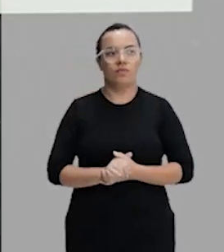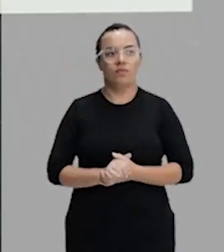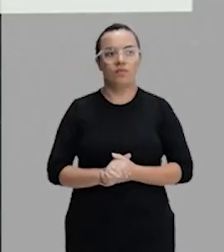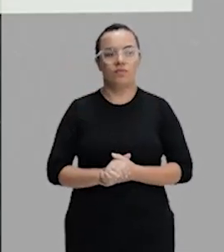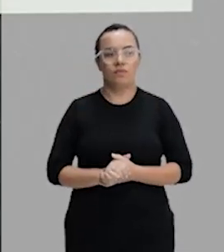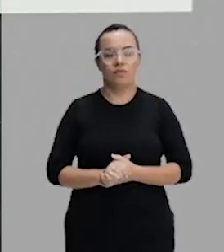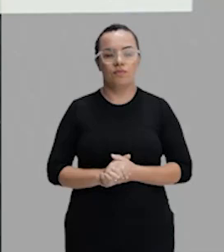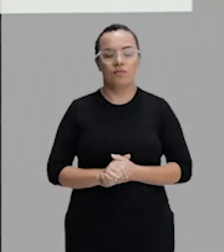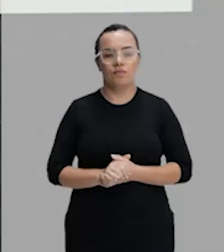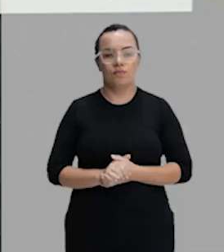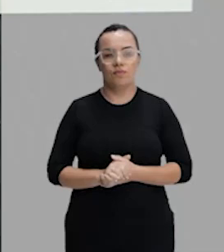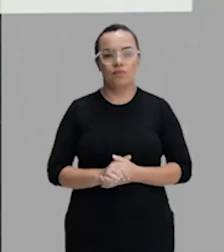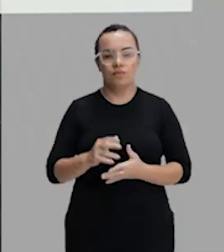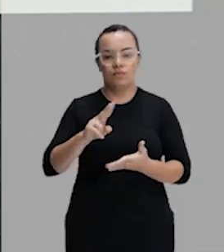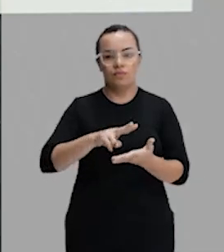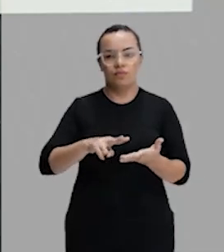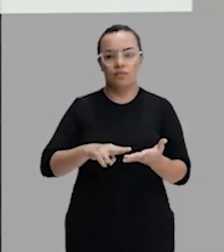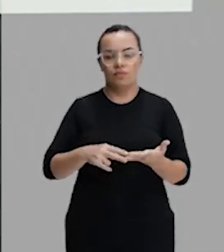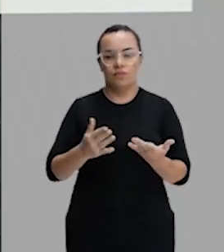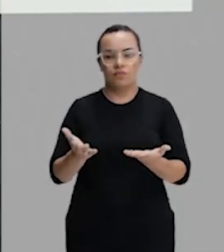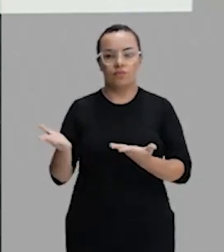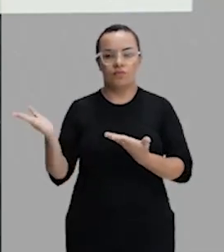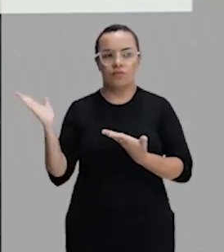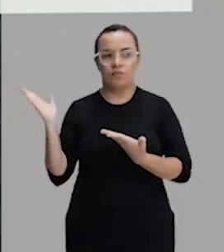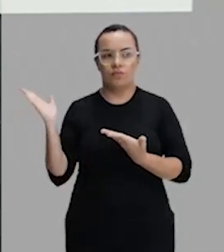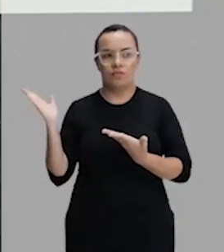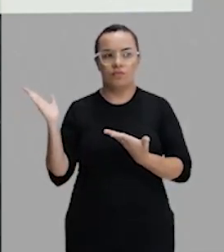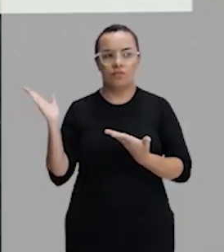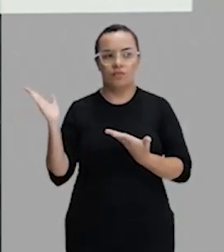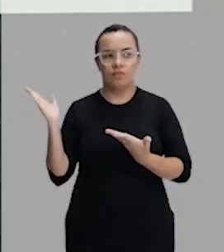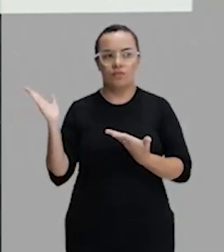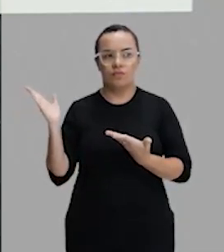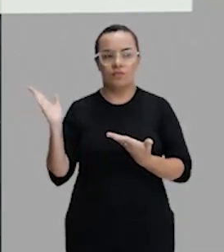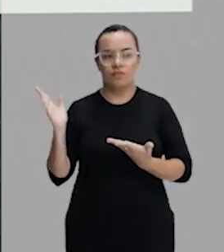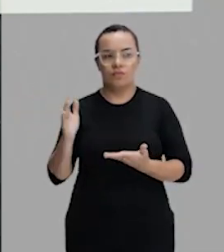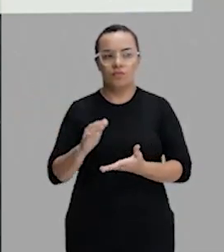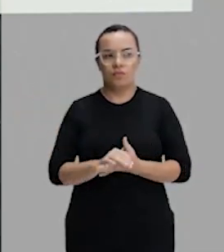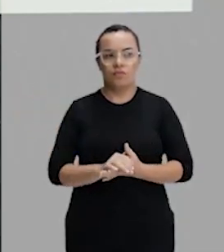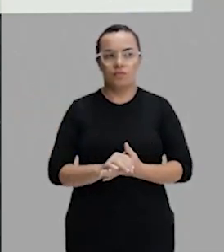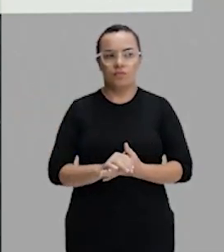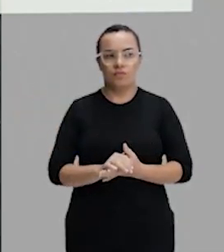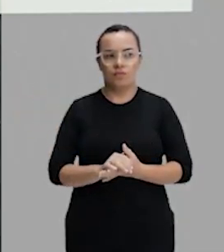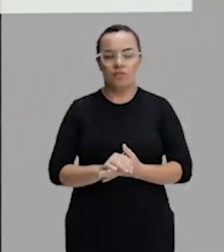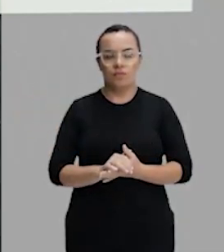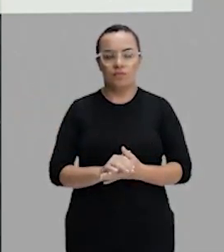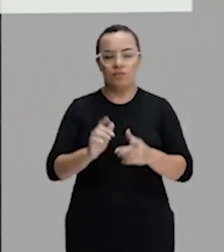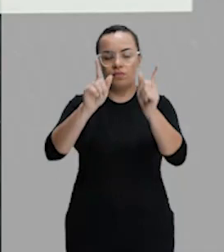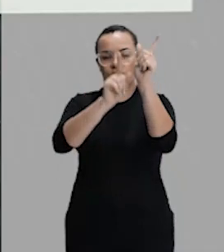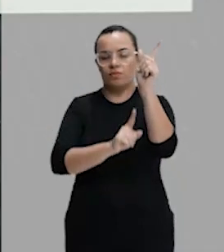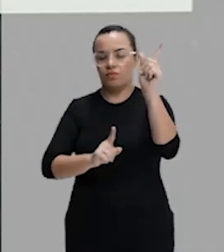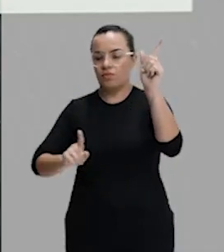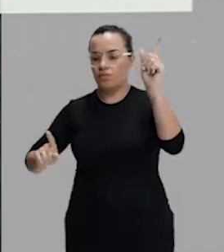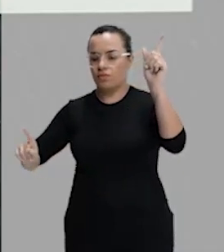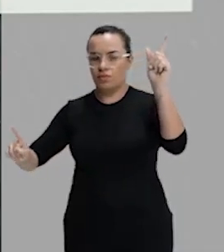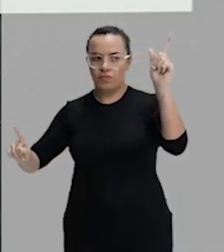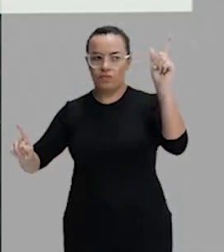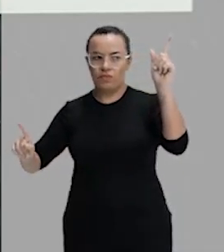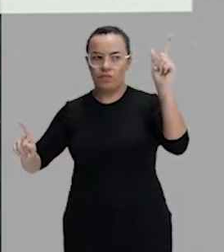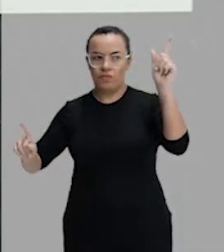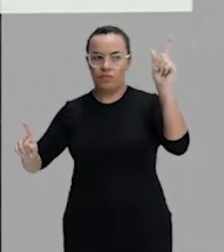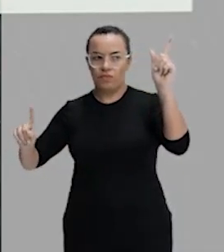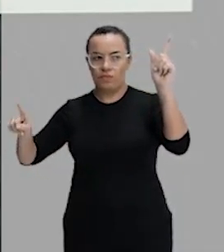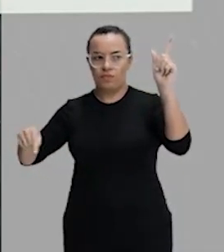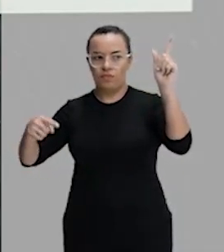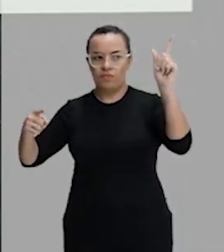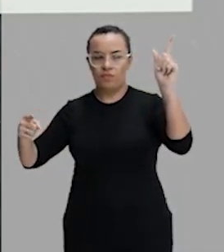definição. O lugar geométrico dos pontos de um plano alfa, então você tem um plano geométrico aqui alfa, equidistante. O